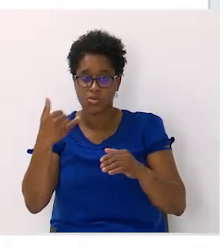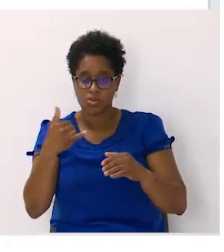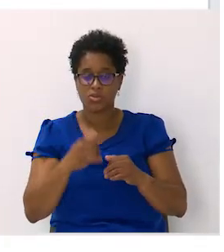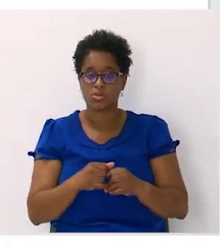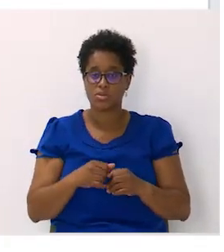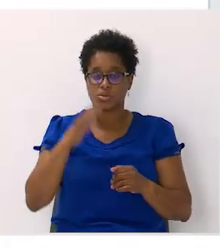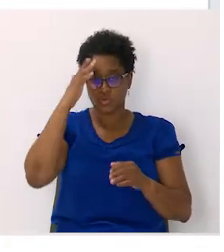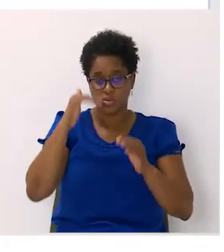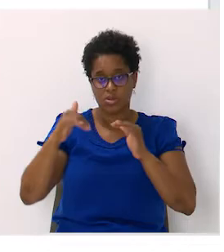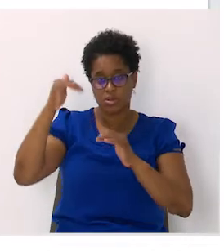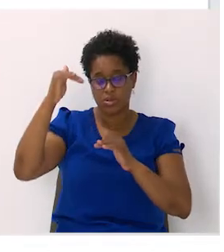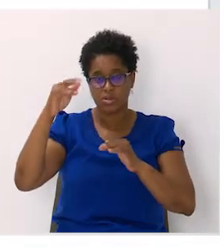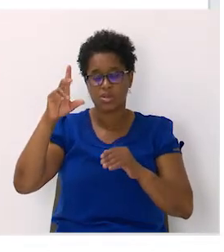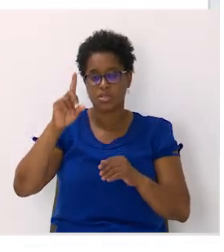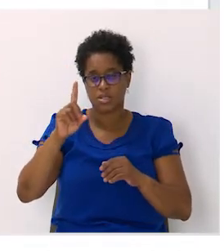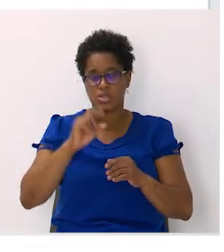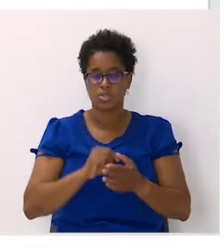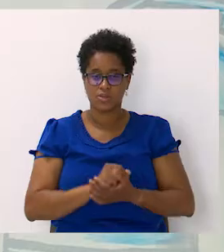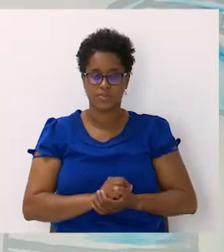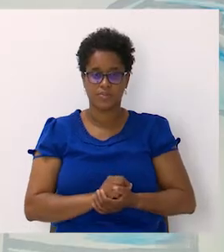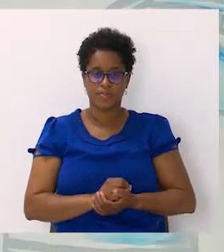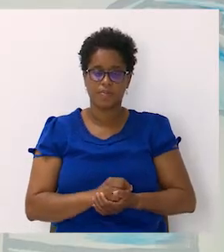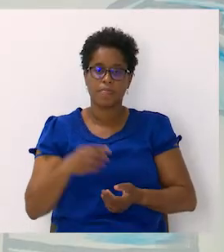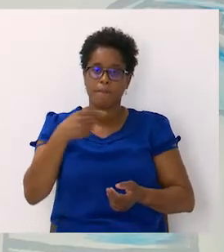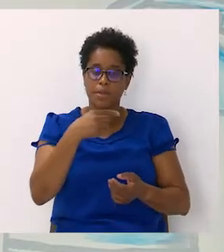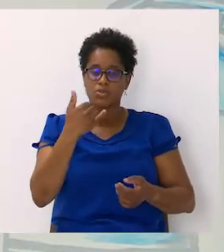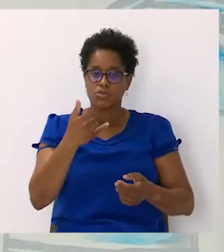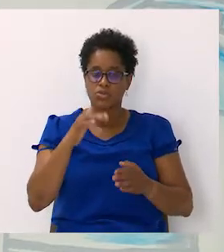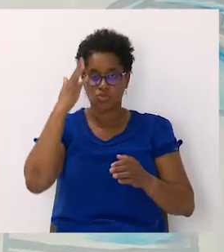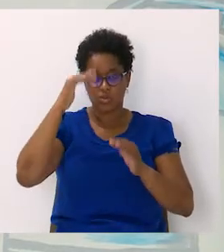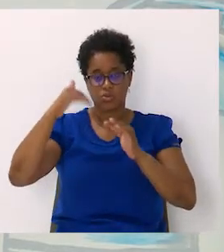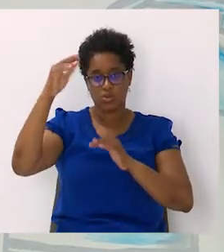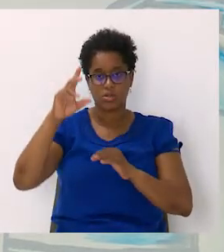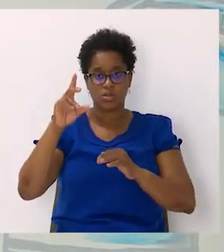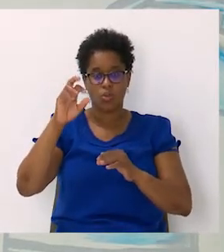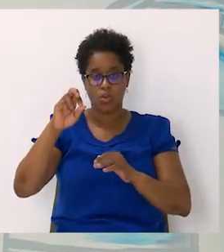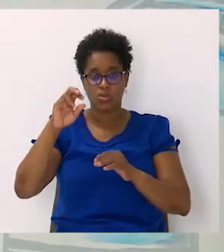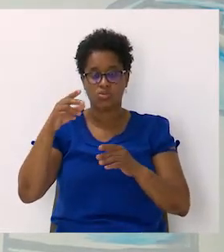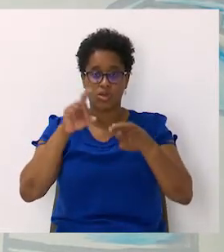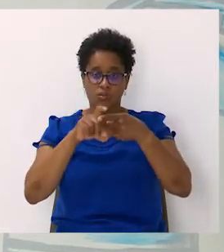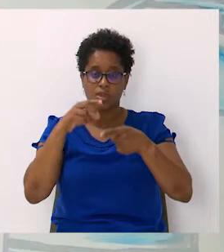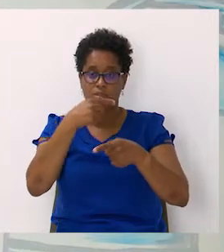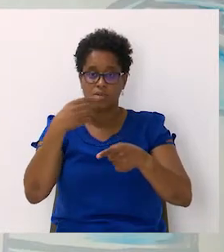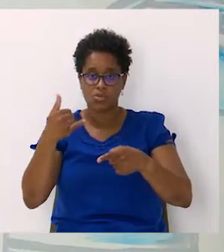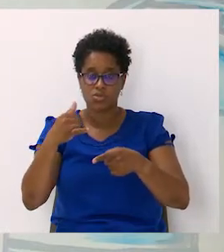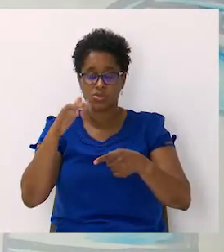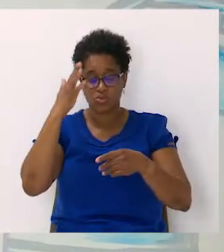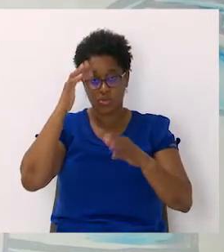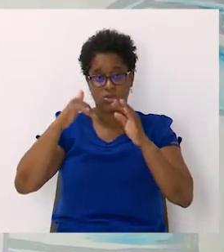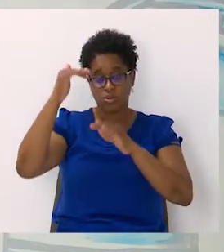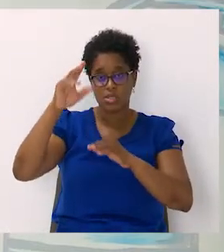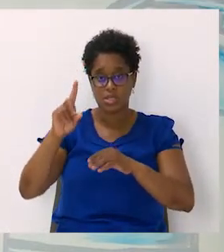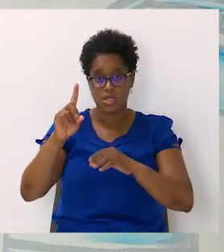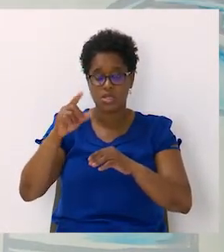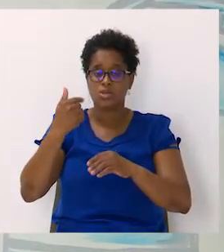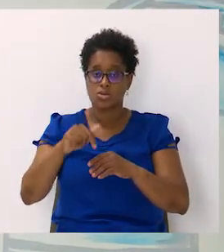2 de expoente 6. Menos 2 de expoente 8 a dividir por menos 2 de expoente 6.